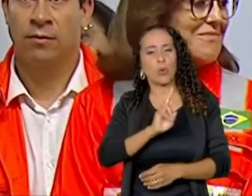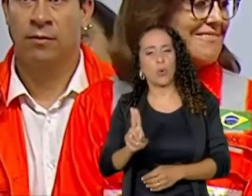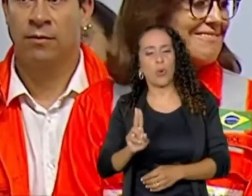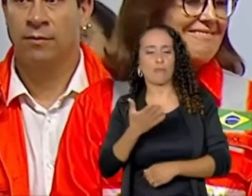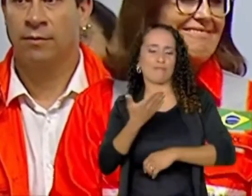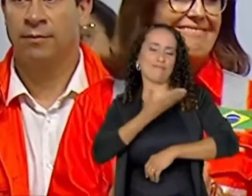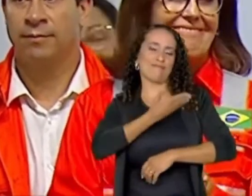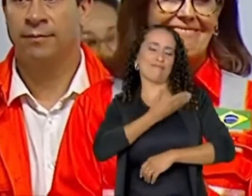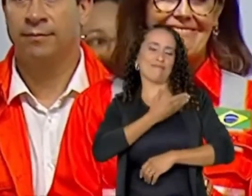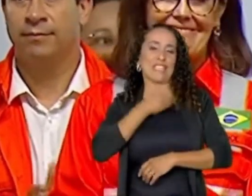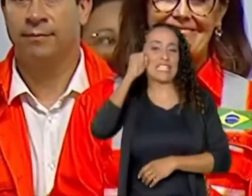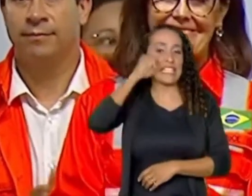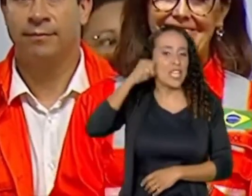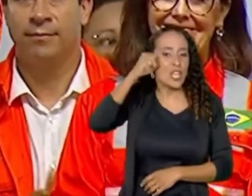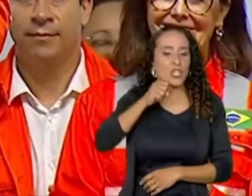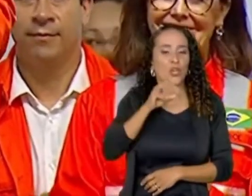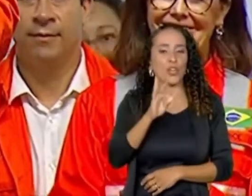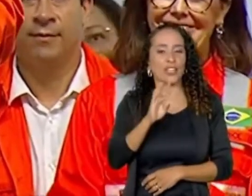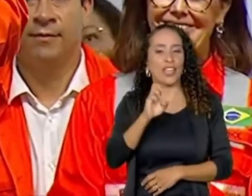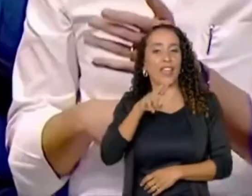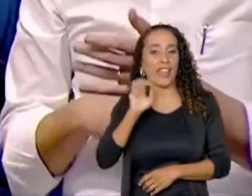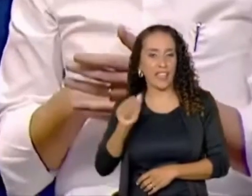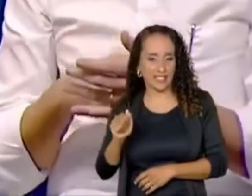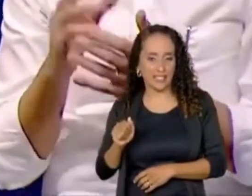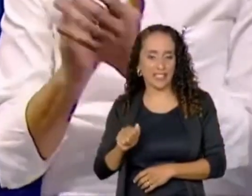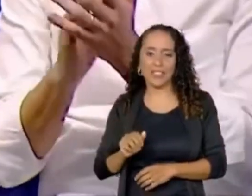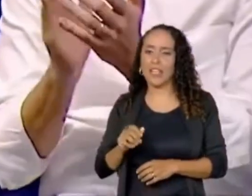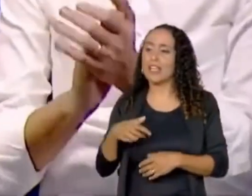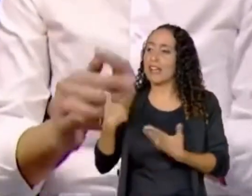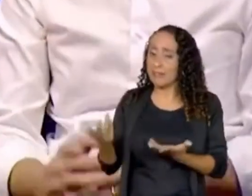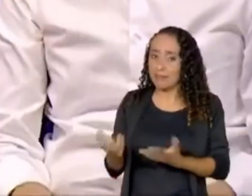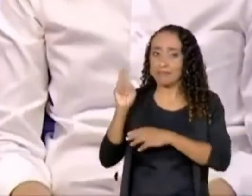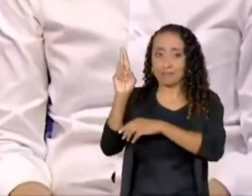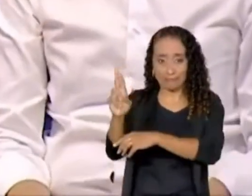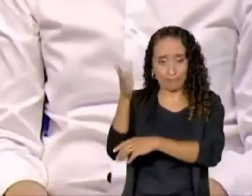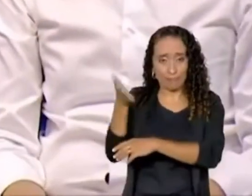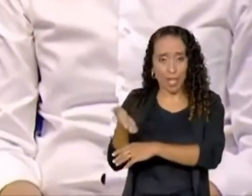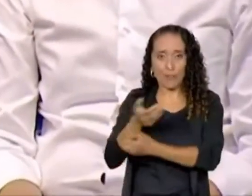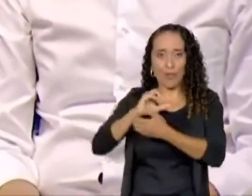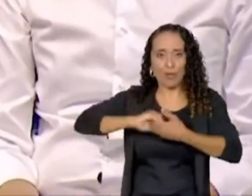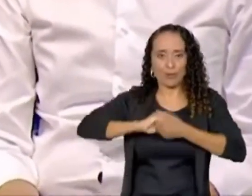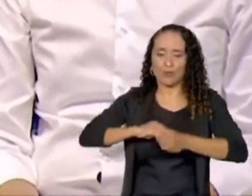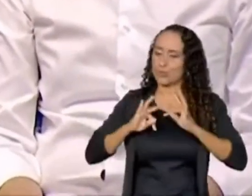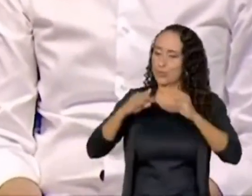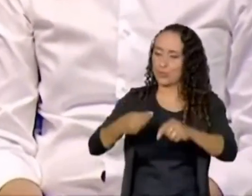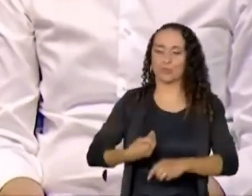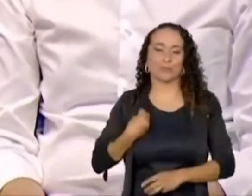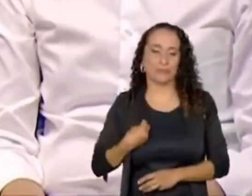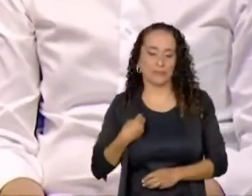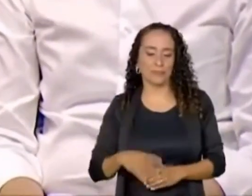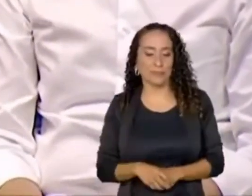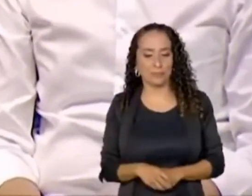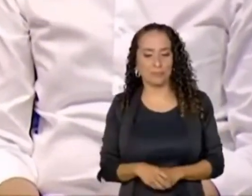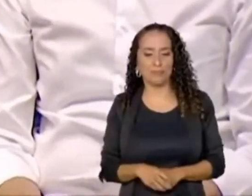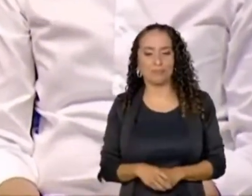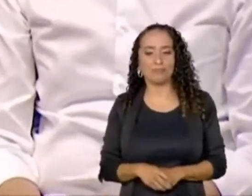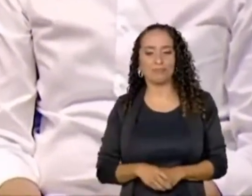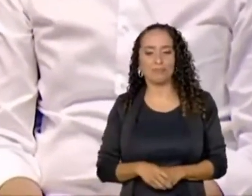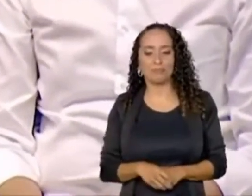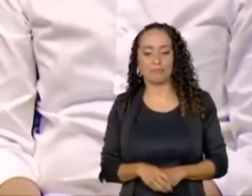nossa senadora, e em nome dela eu cumprimento todas as pessoas aqui presentes. Eu não